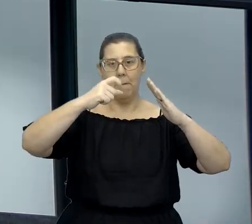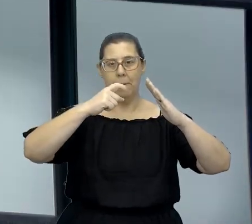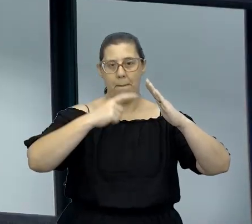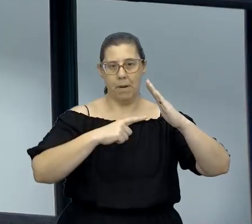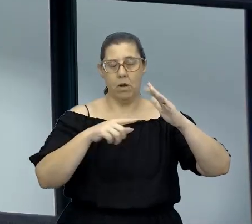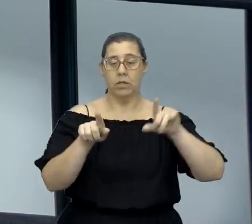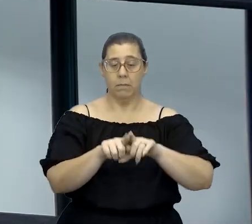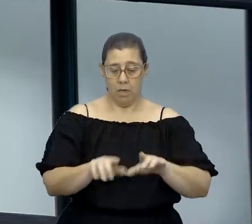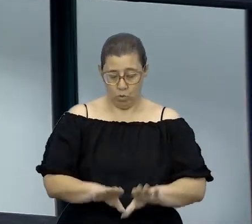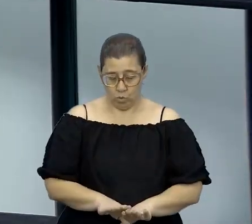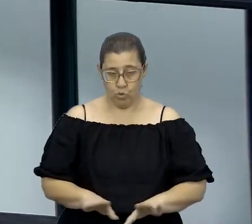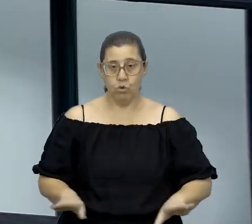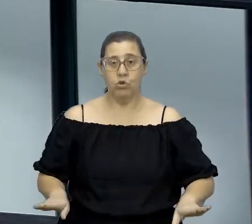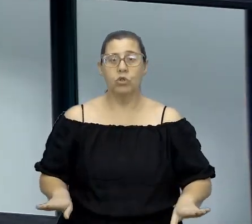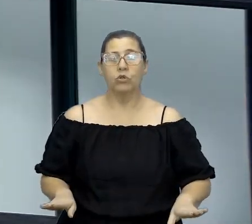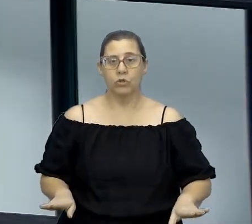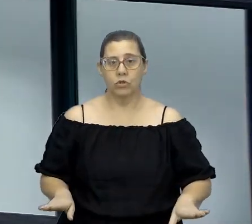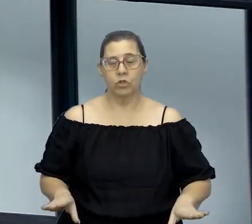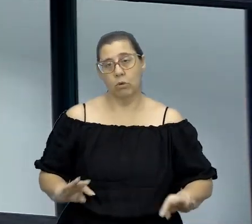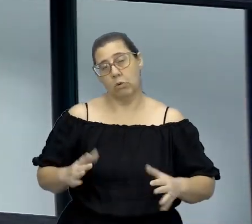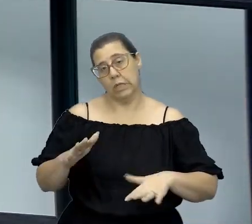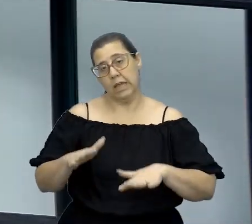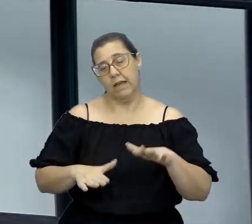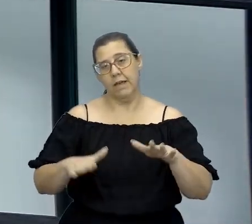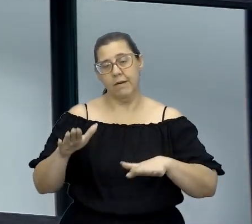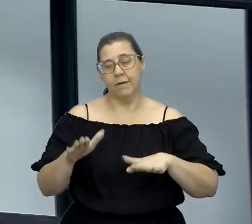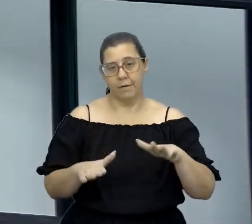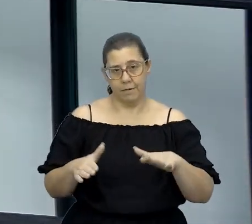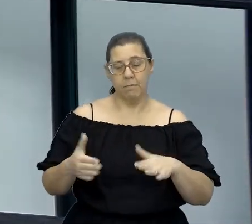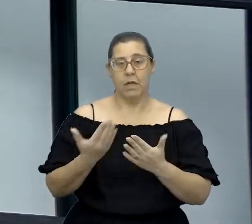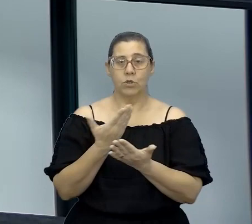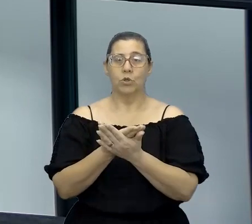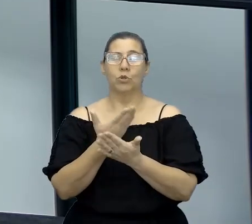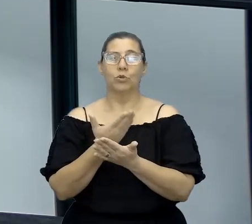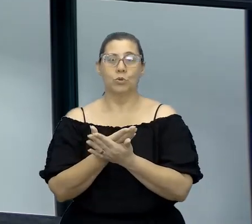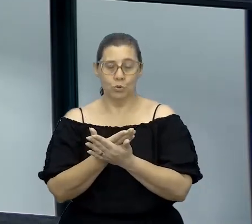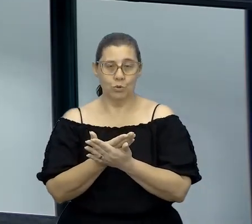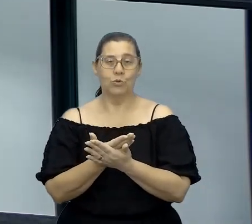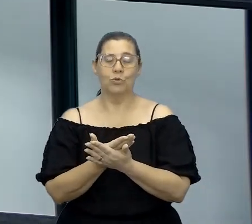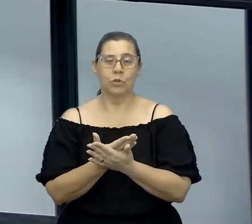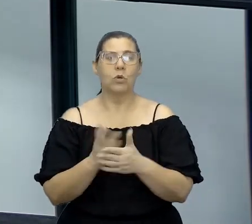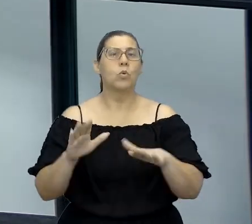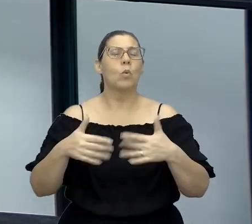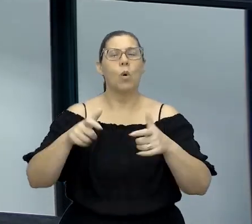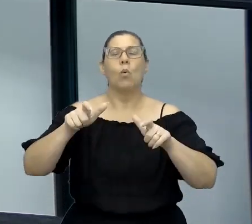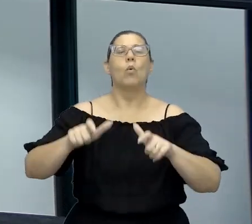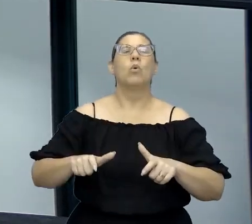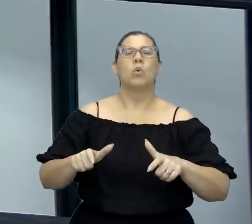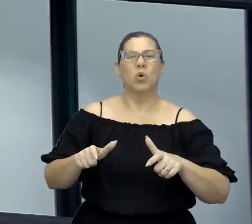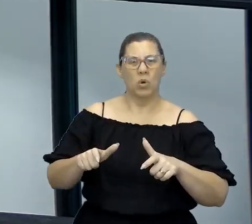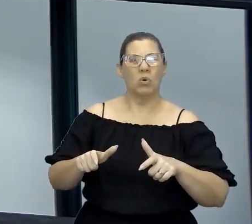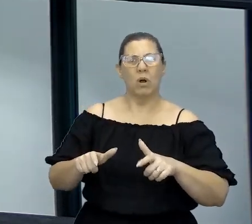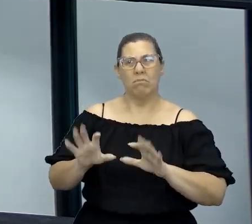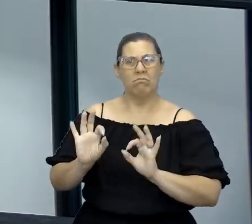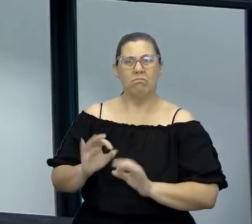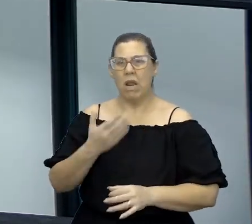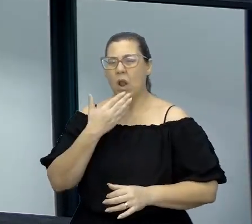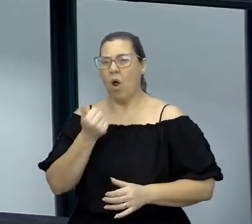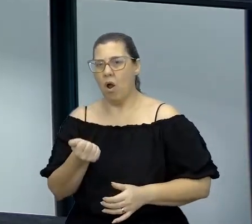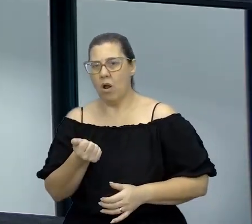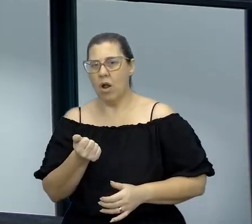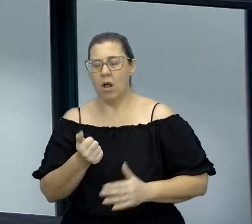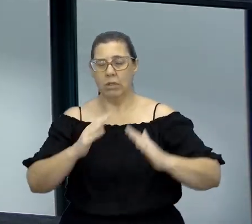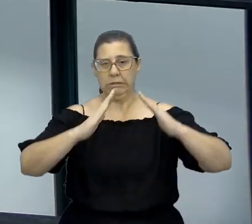quanto no chão. E aí tudo vai depender desse estudo aí. Em qual local seria mais adequado? Será que